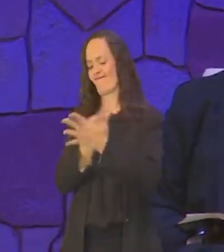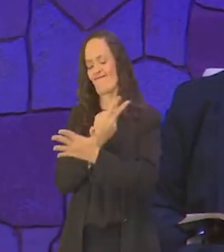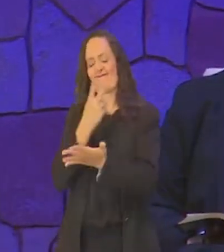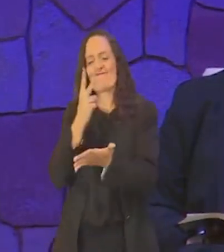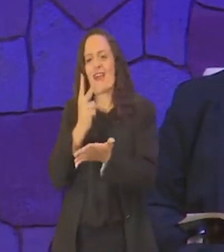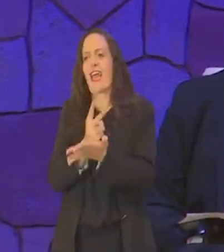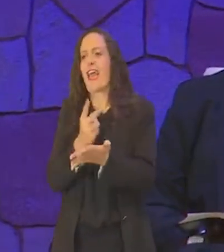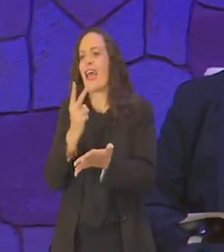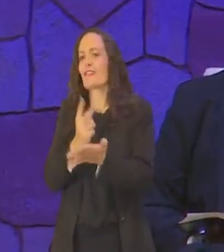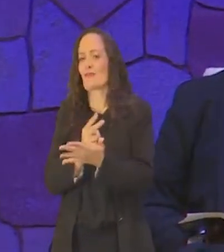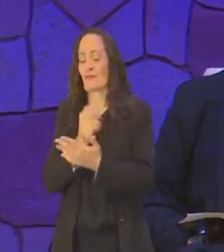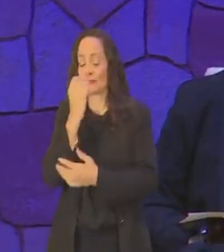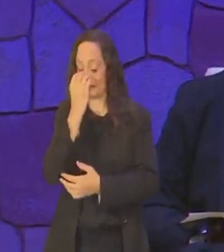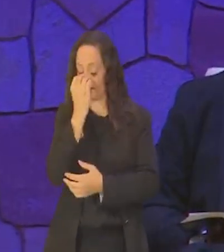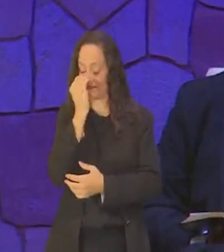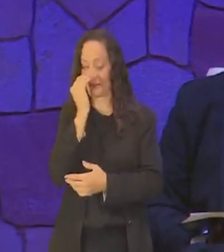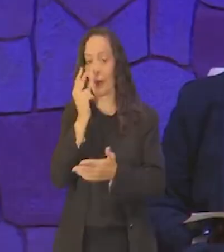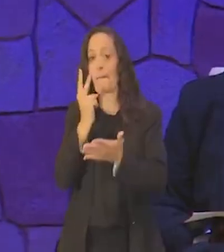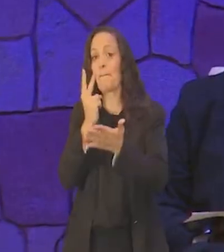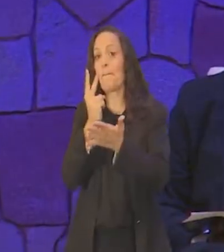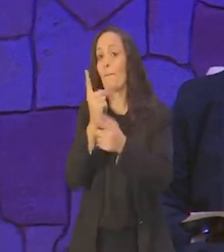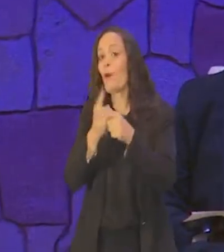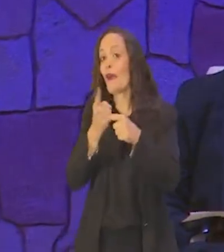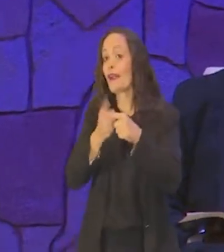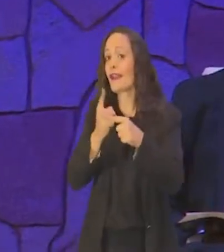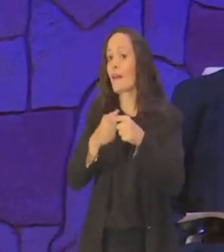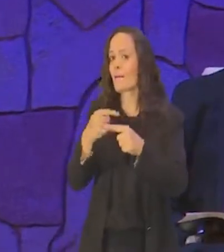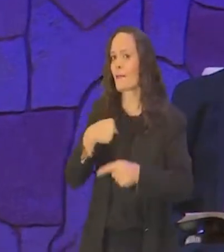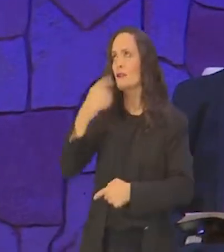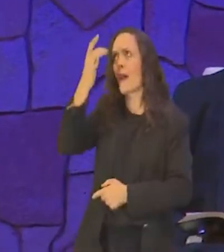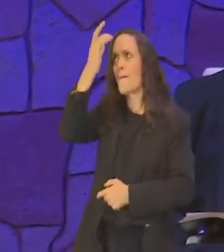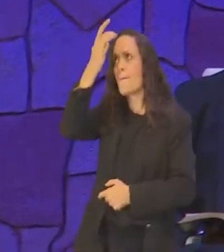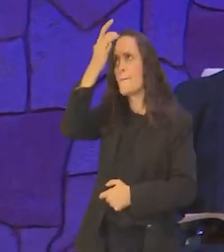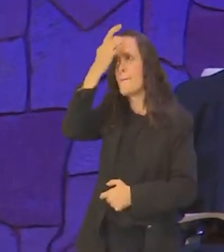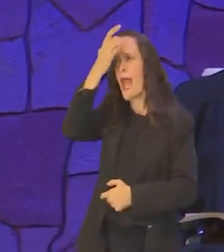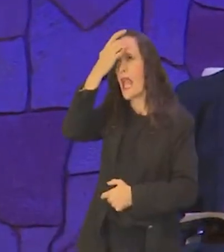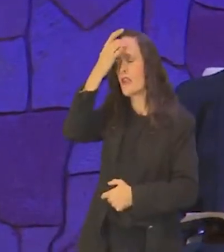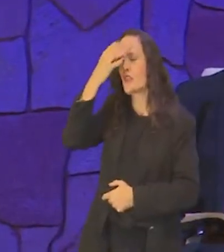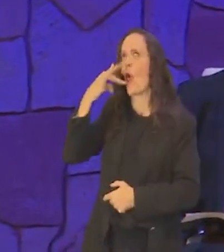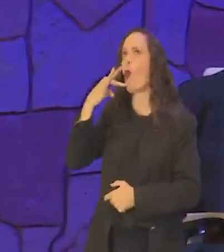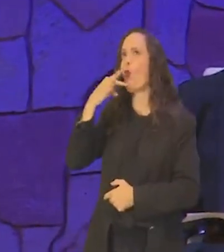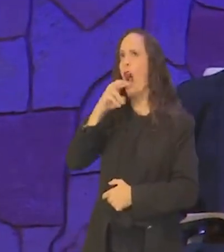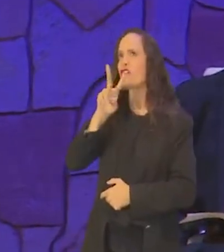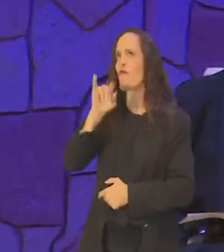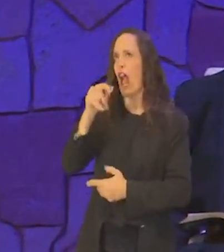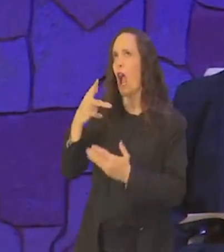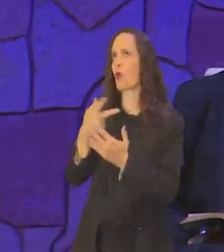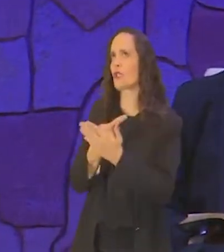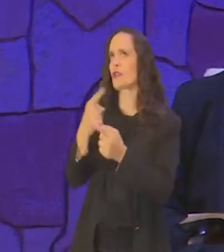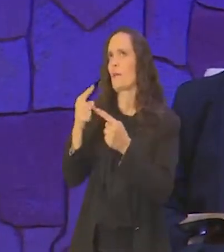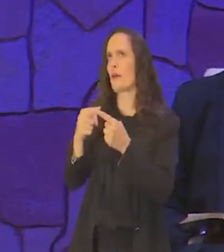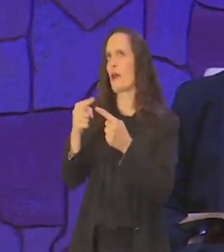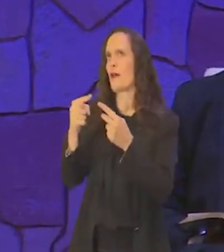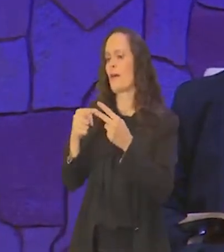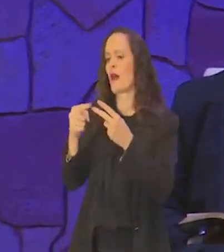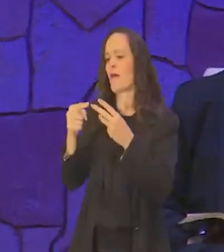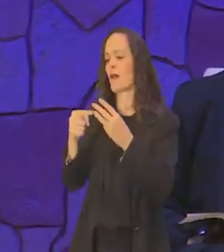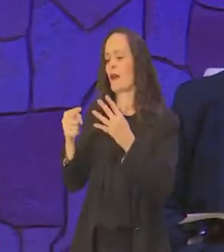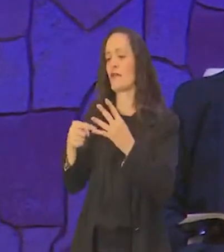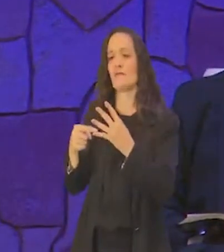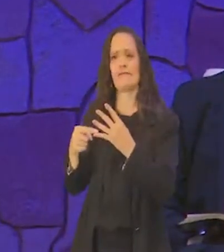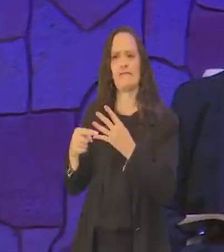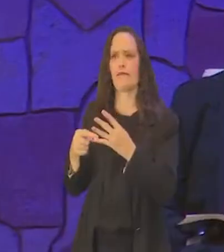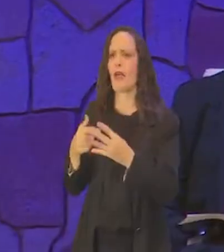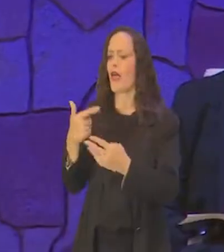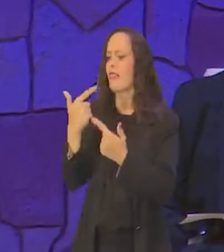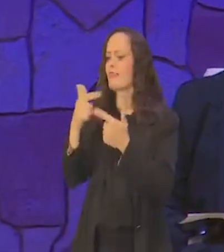nós utilizamos a nossa mente para refletir sobre as probabilidades da vida, nós não temos